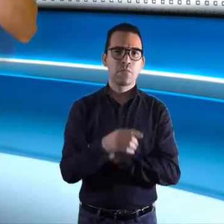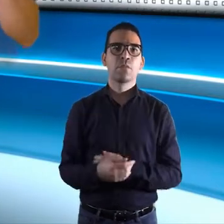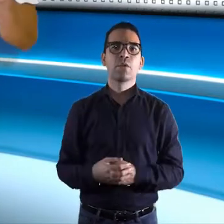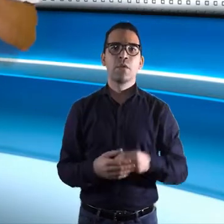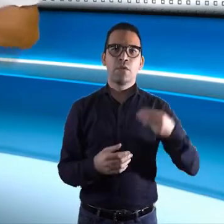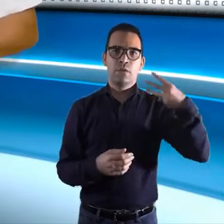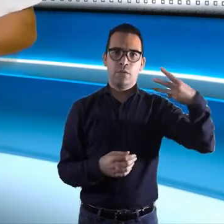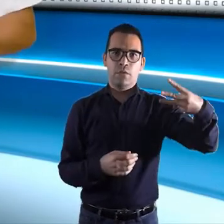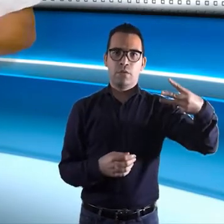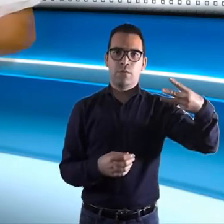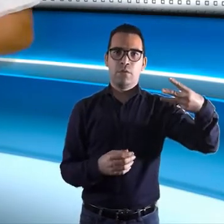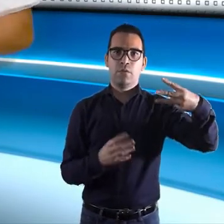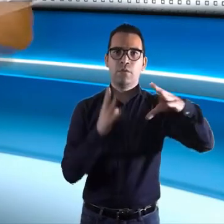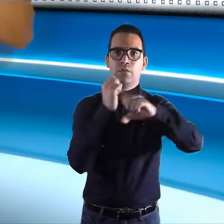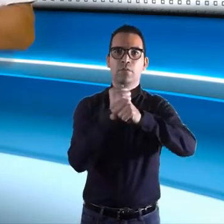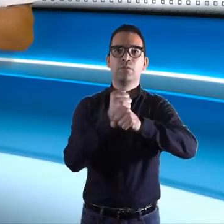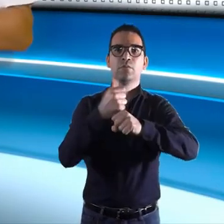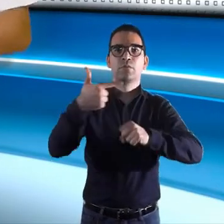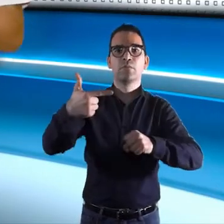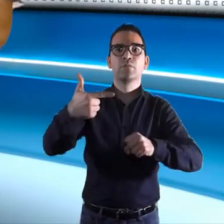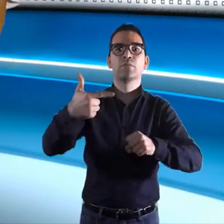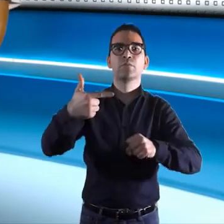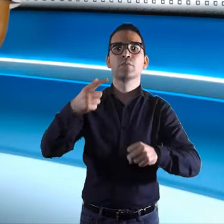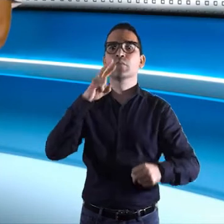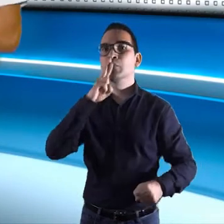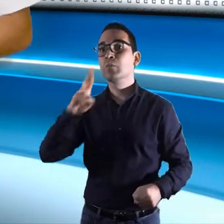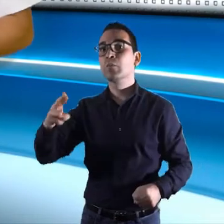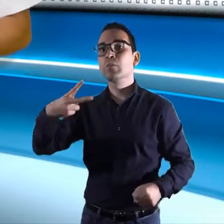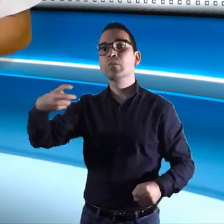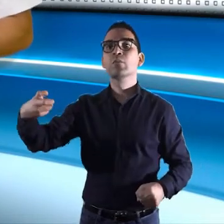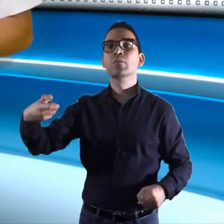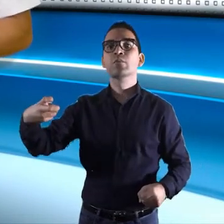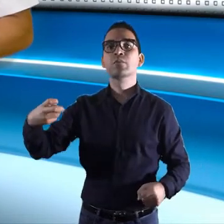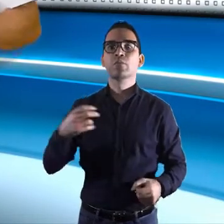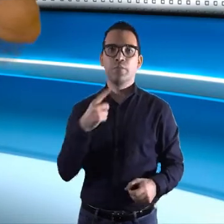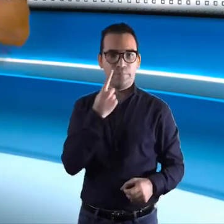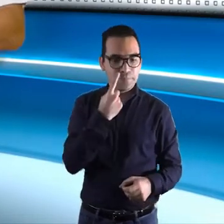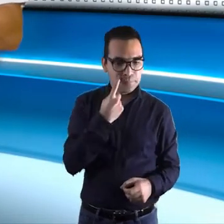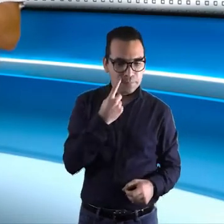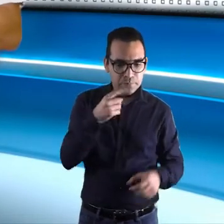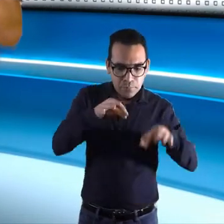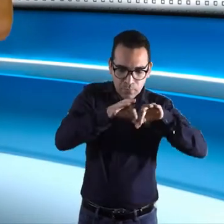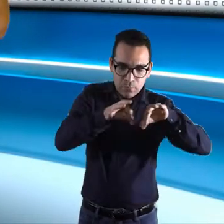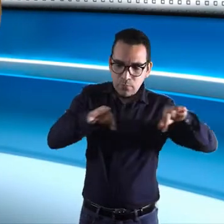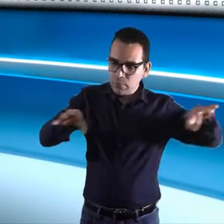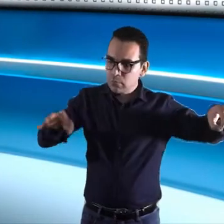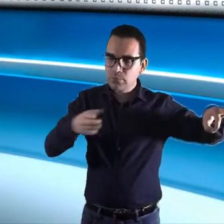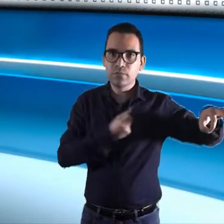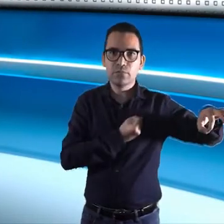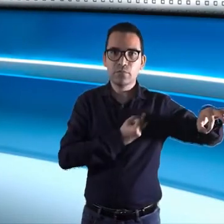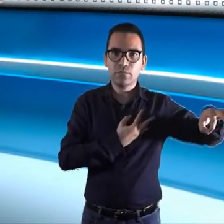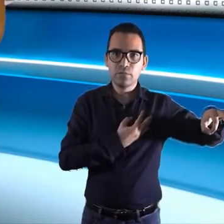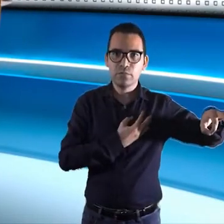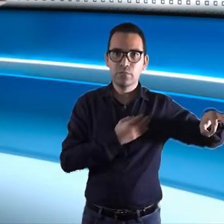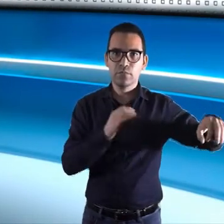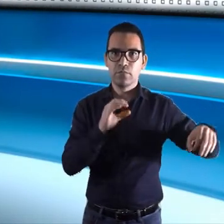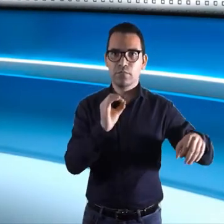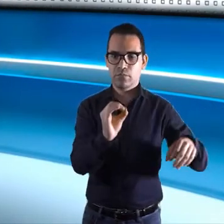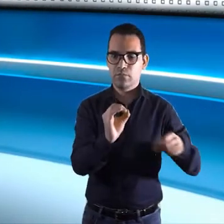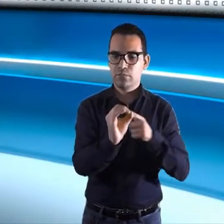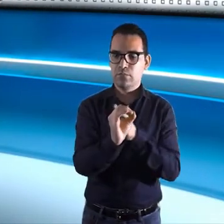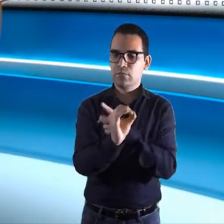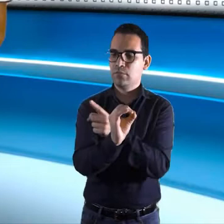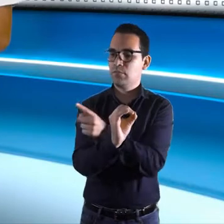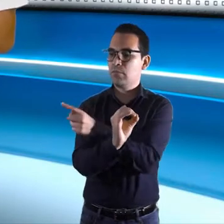3 mais 2, o 3 localizamos na reta numérica e como devemos adicionar